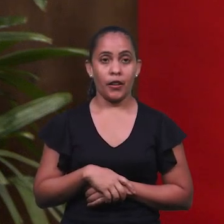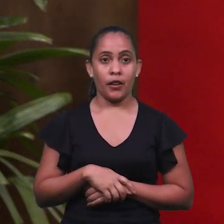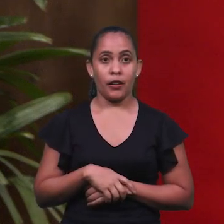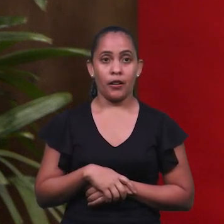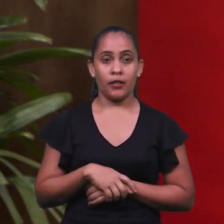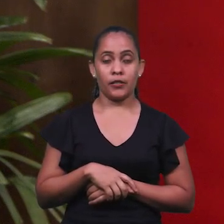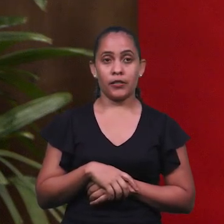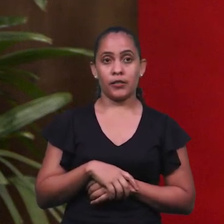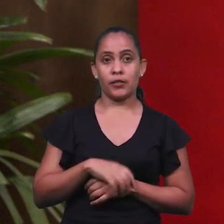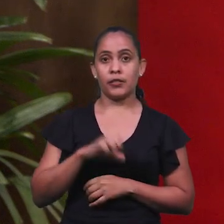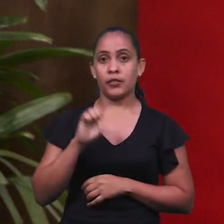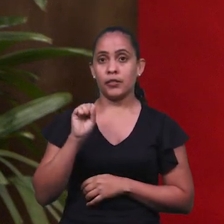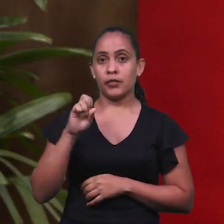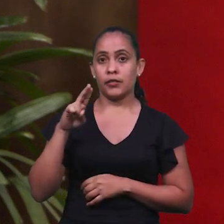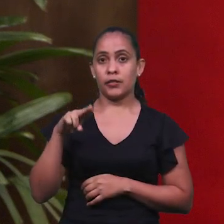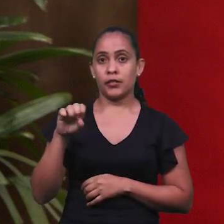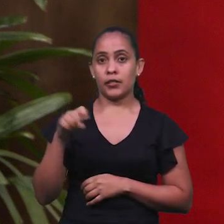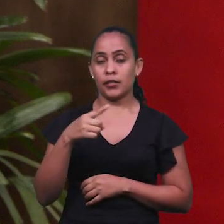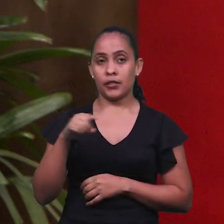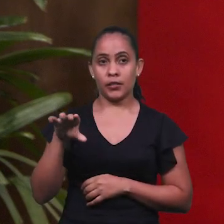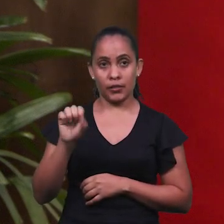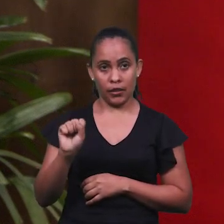Sansão teve dias de sofrimento.